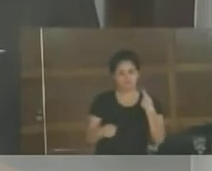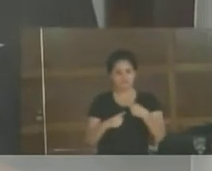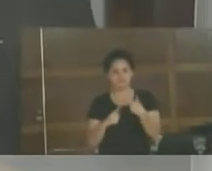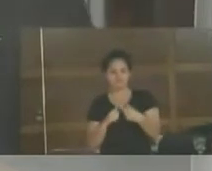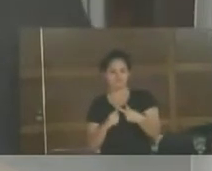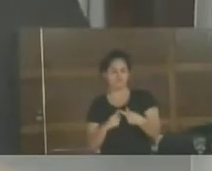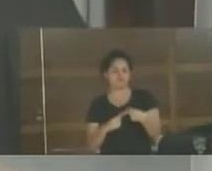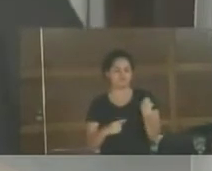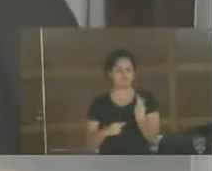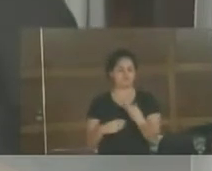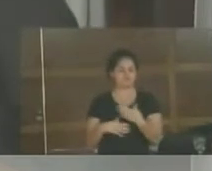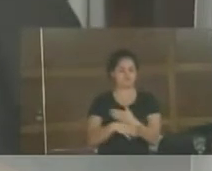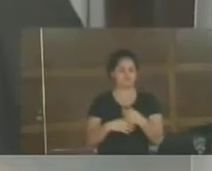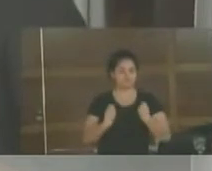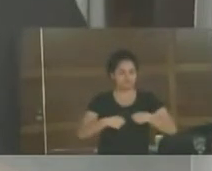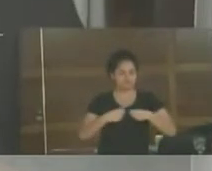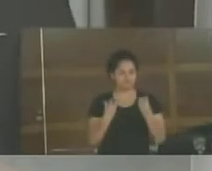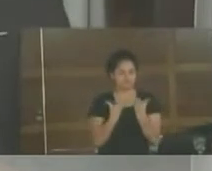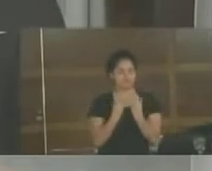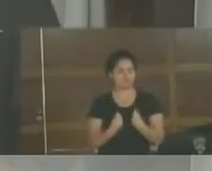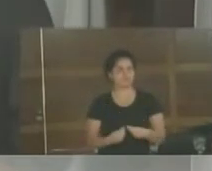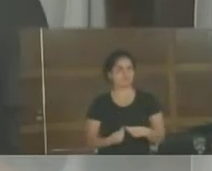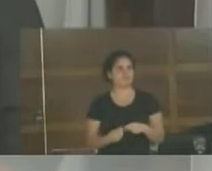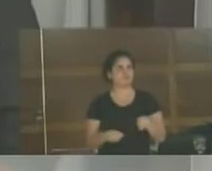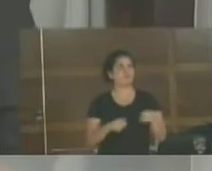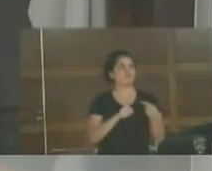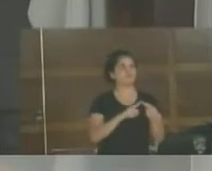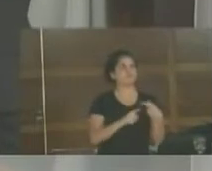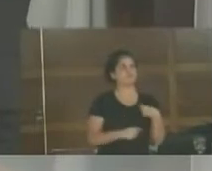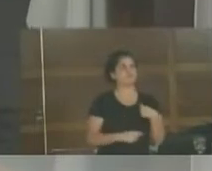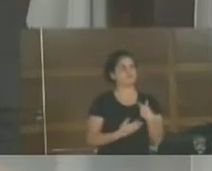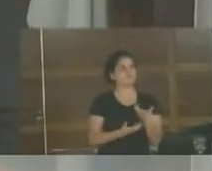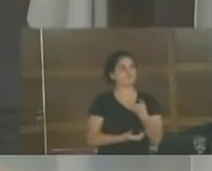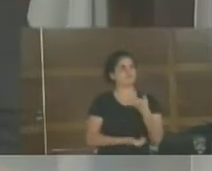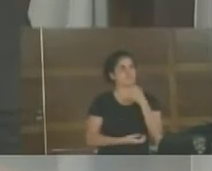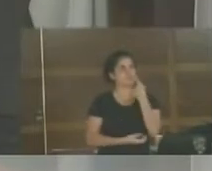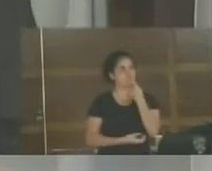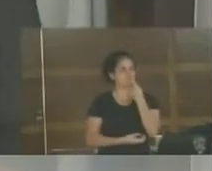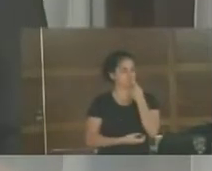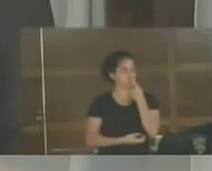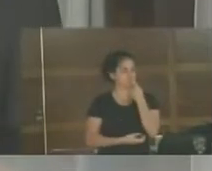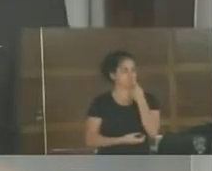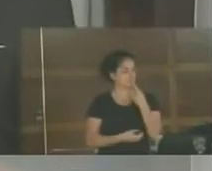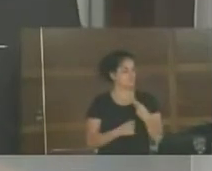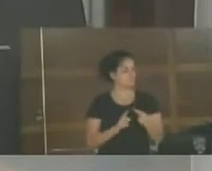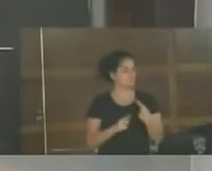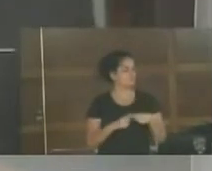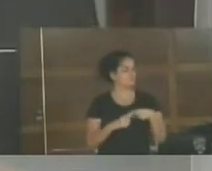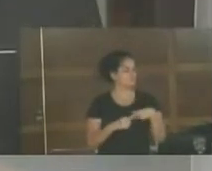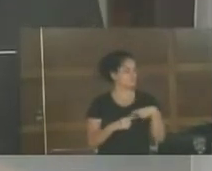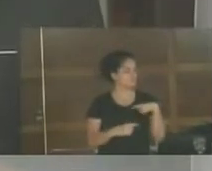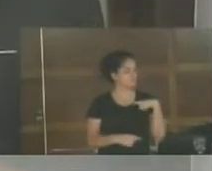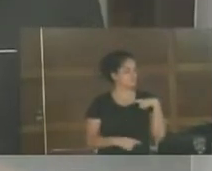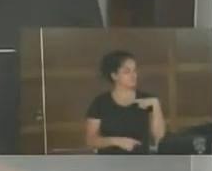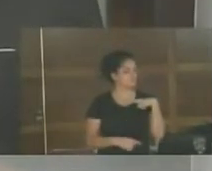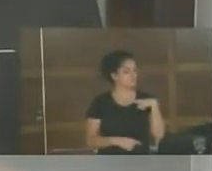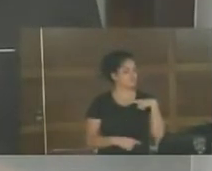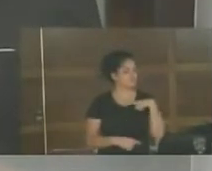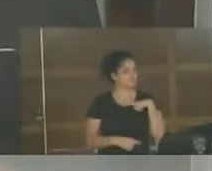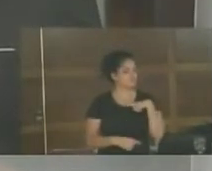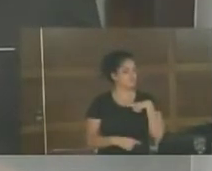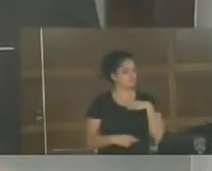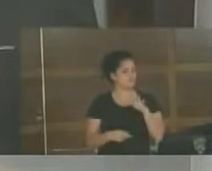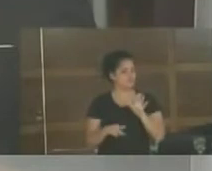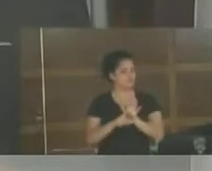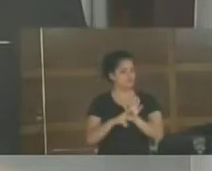município precisa muito. Outra coisa aqui que eu queria fazer um breve comentário, né, porque eu também tenho um projeto de lei que